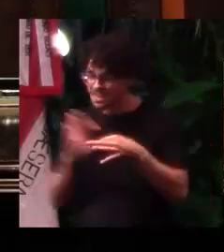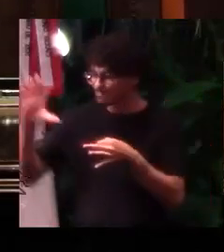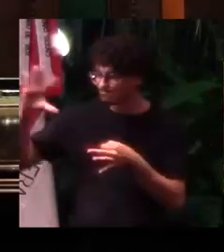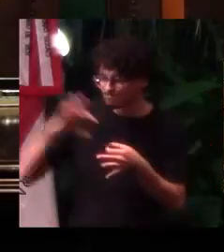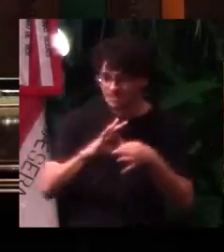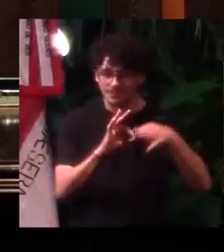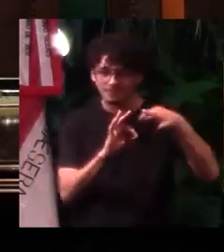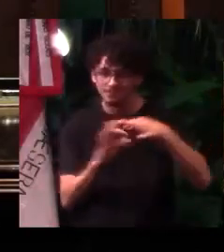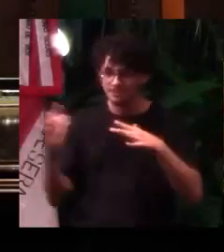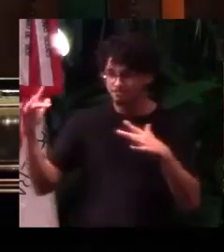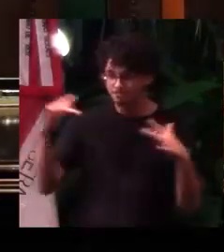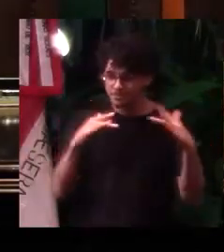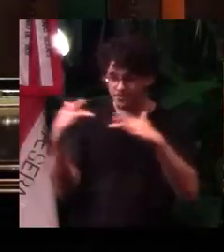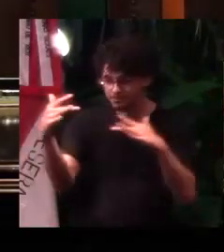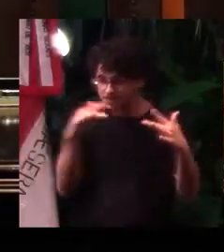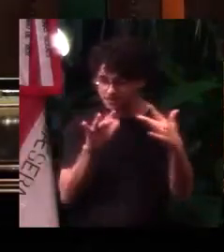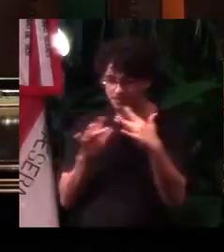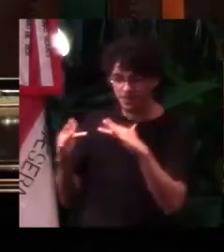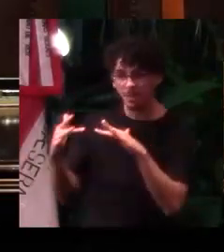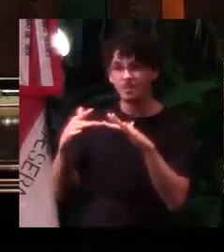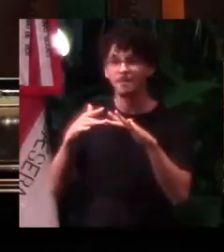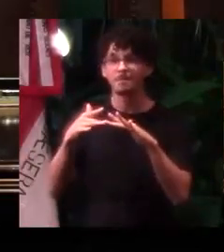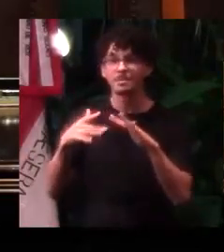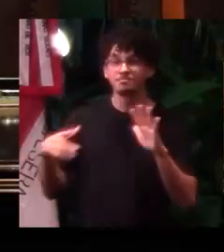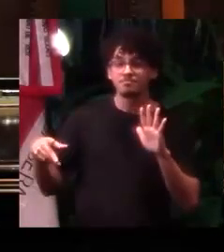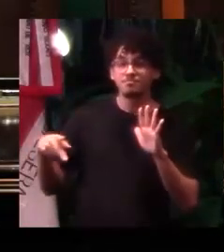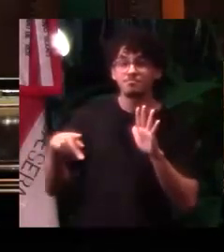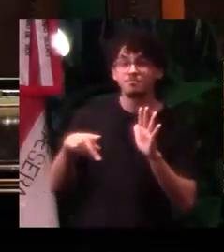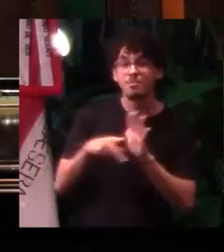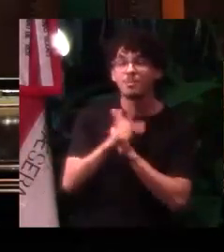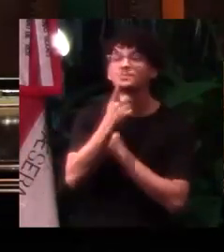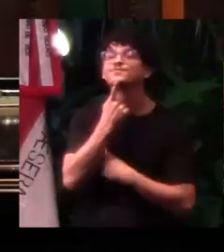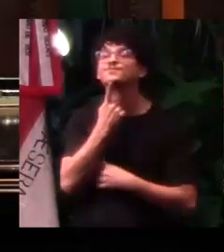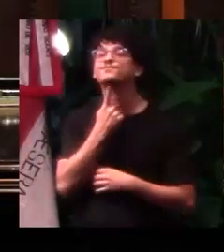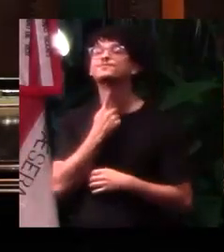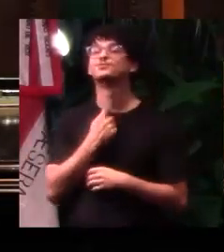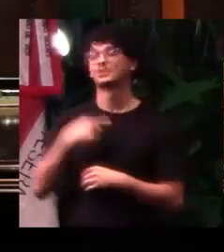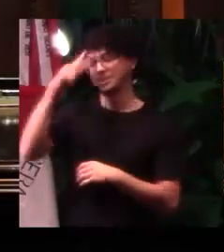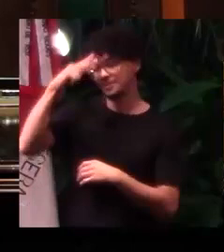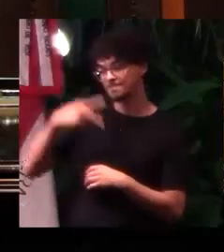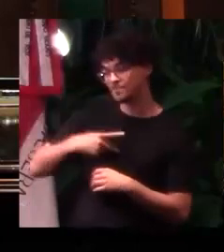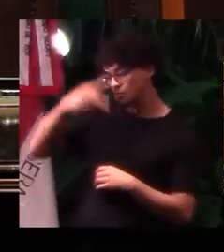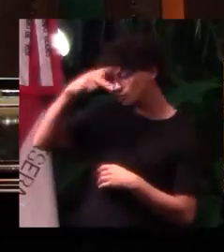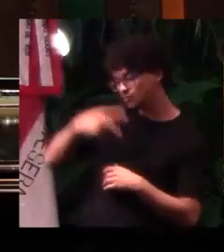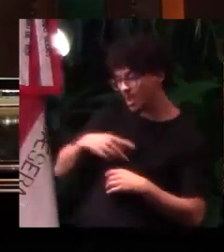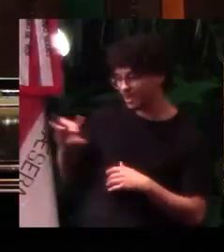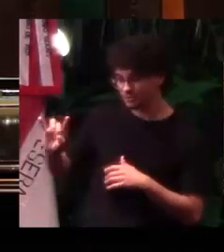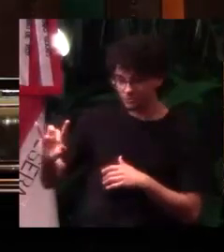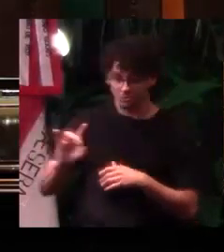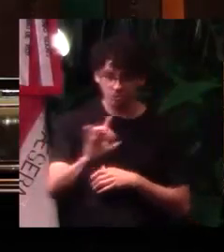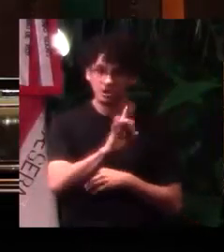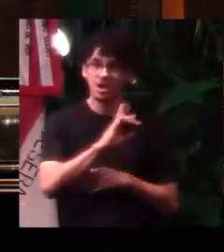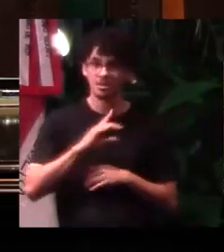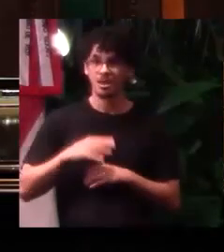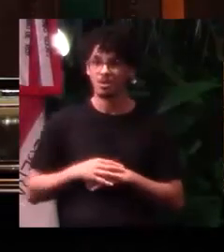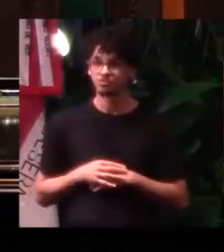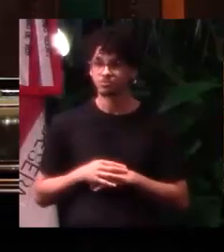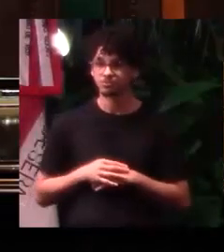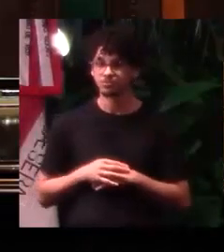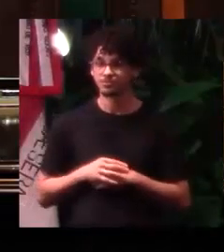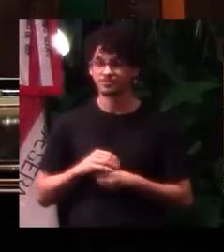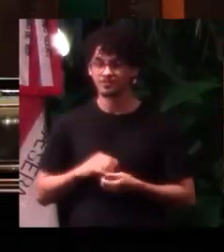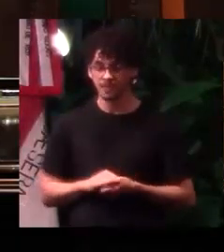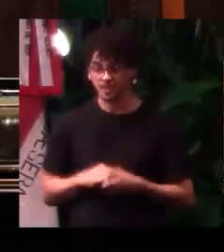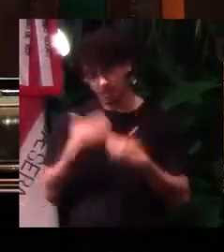medeia essas vontades individuais, não é? Esse plano da autonomia